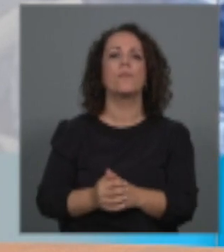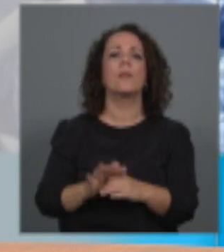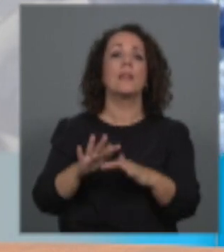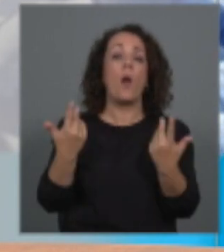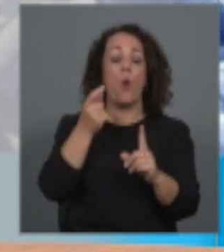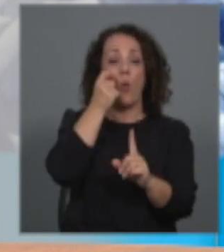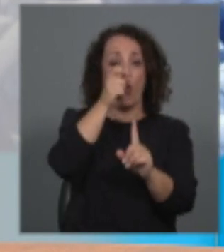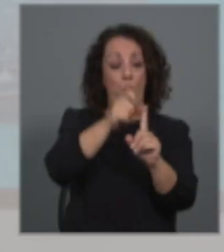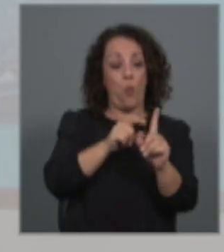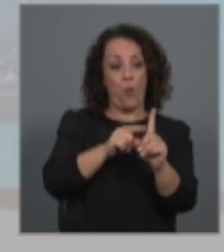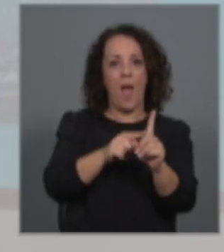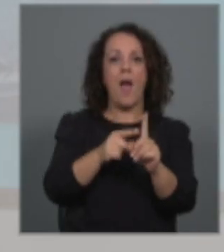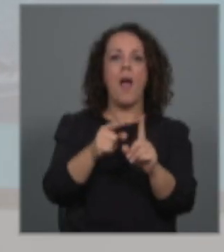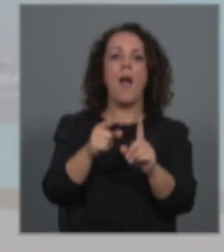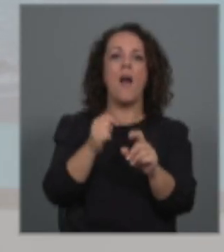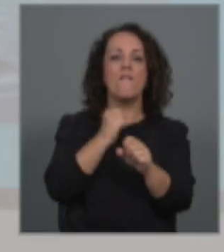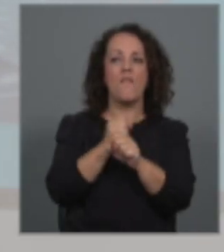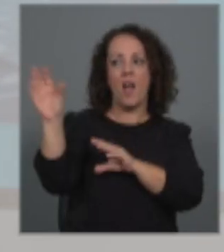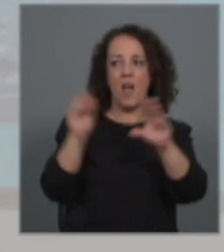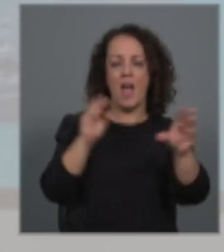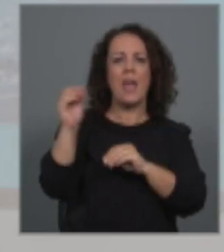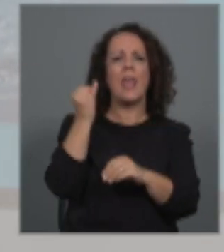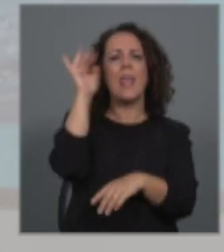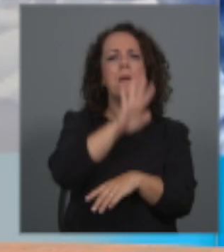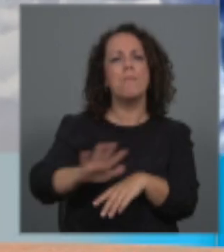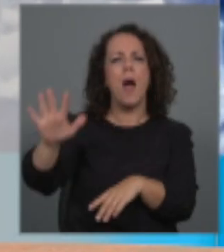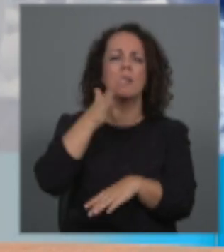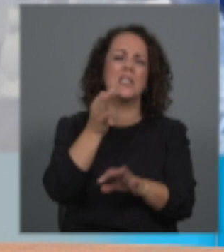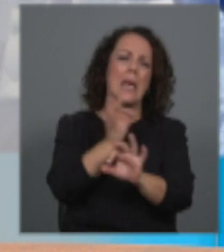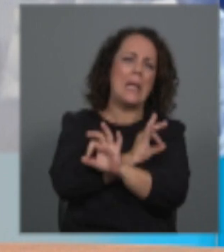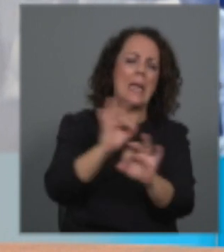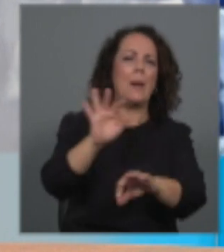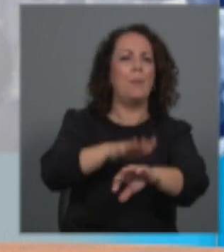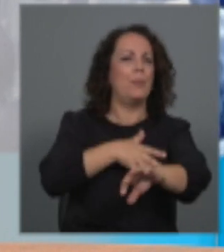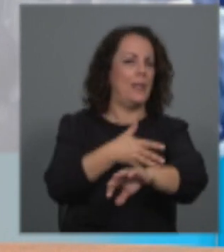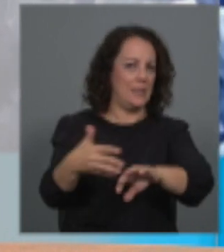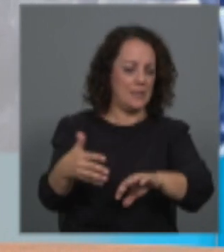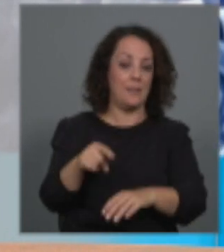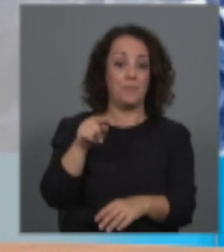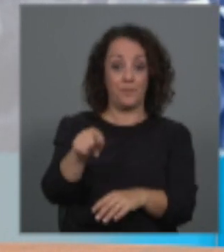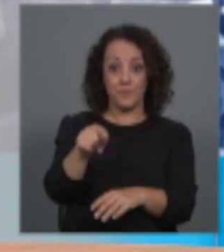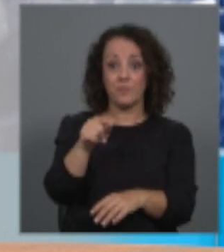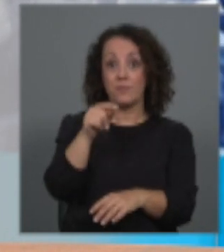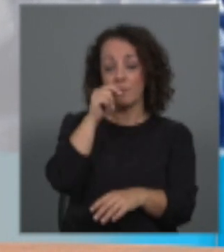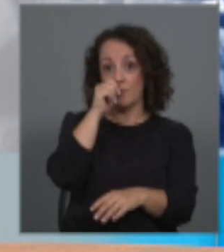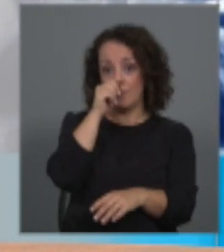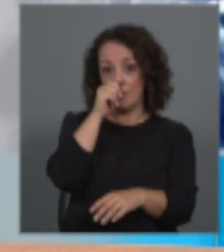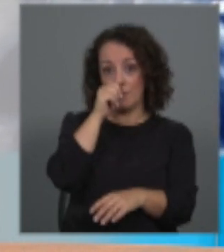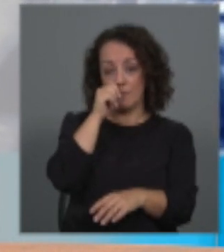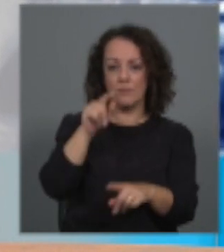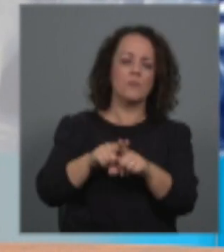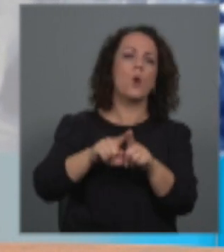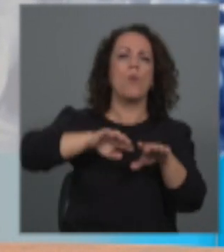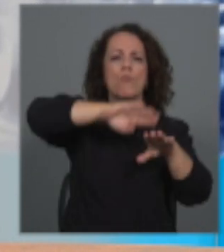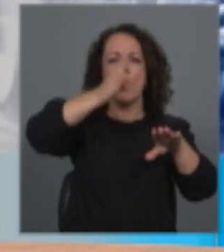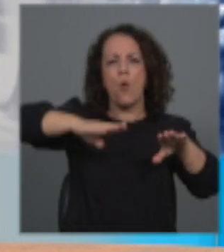profeta usa imagens belíssimas, poéticas, né? Sejam abatidos os montes